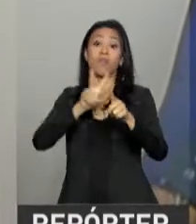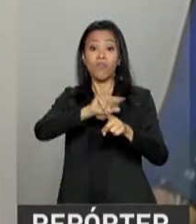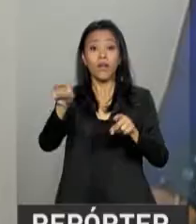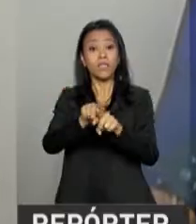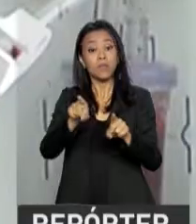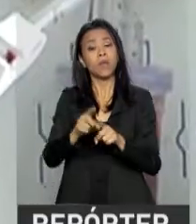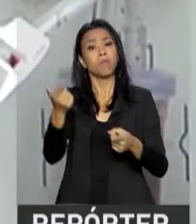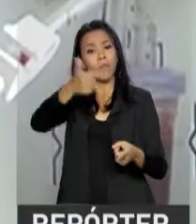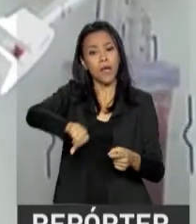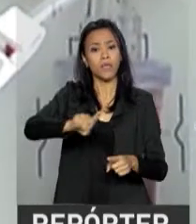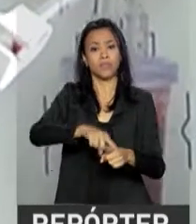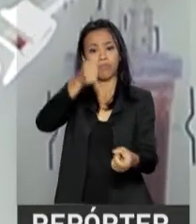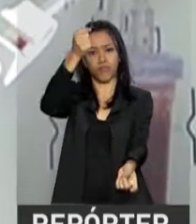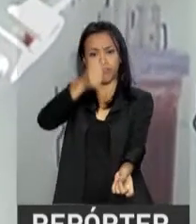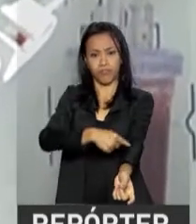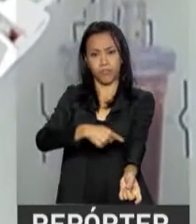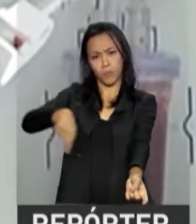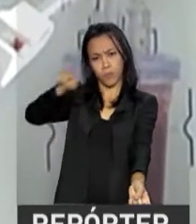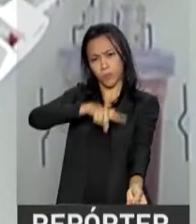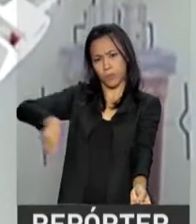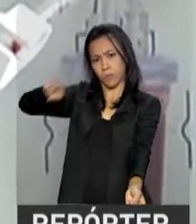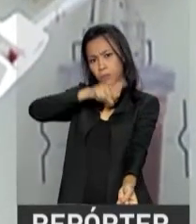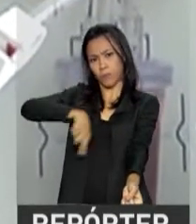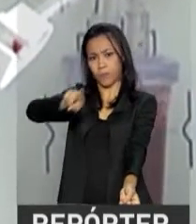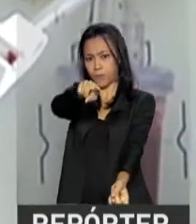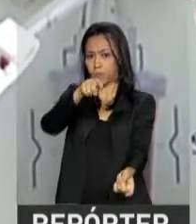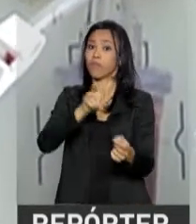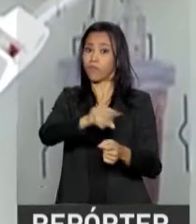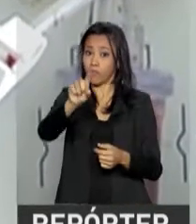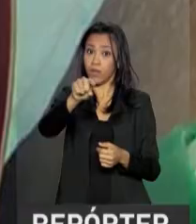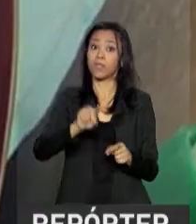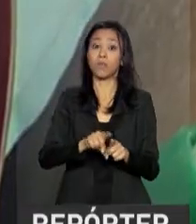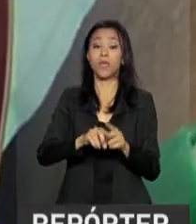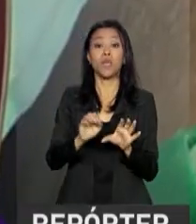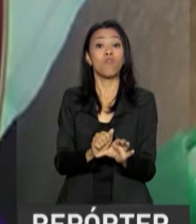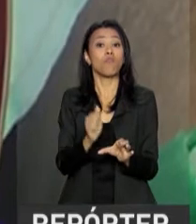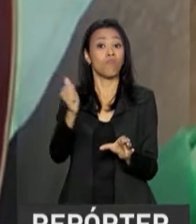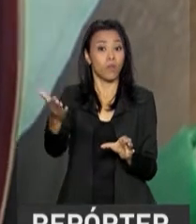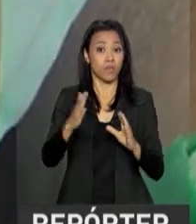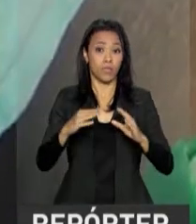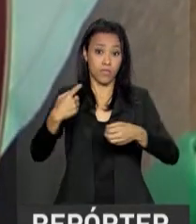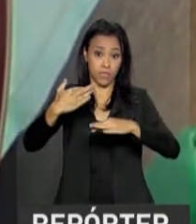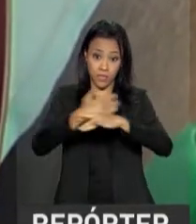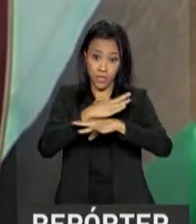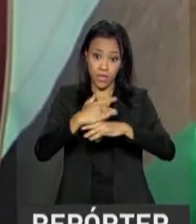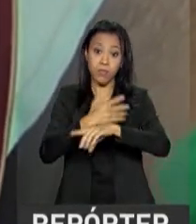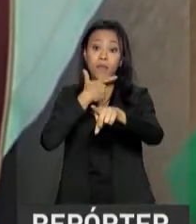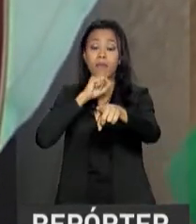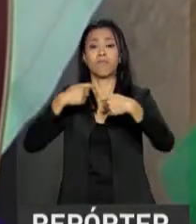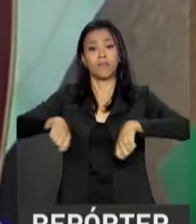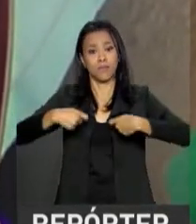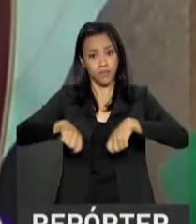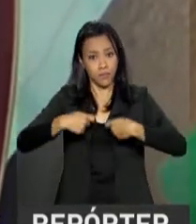hemodiálise para pacientes mulheres ou homens fora das cidades de origem a medida para quem precisa realizar o